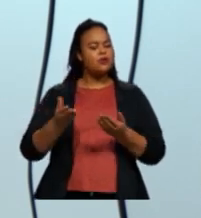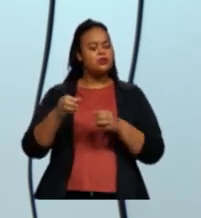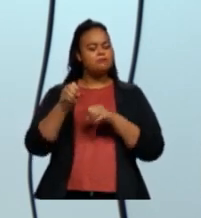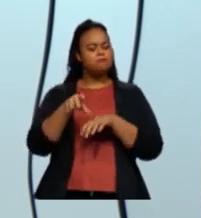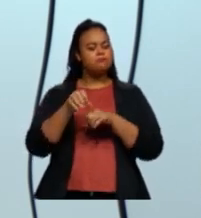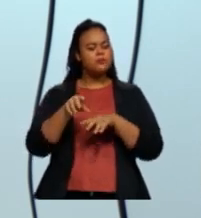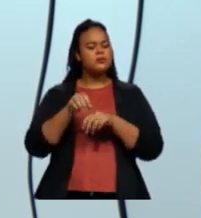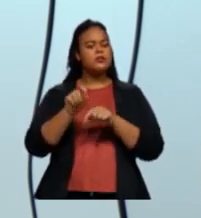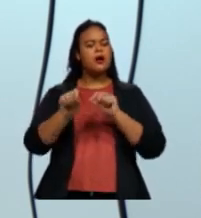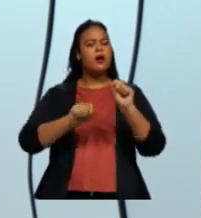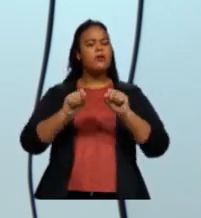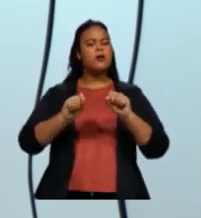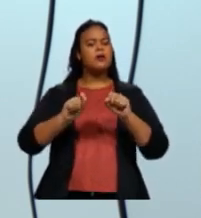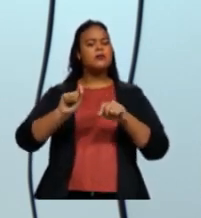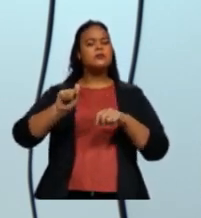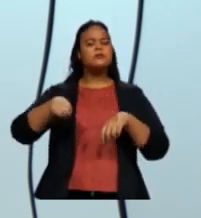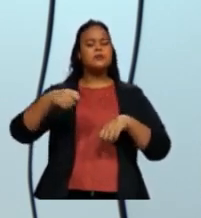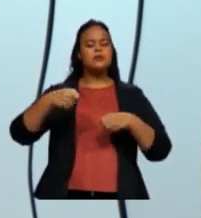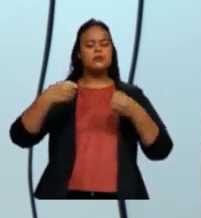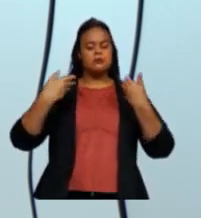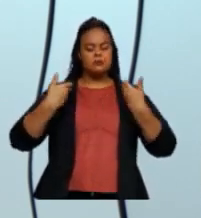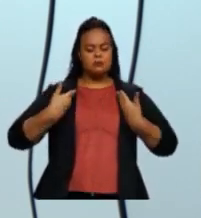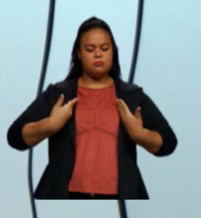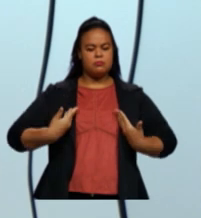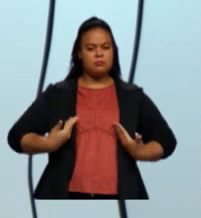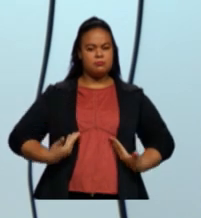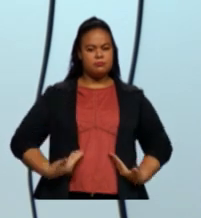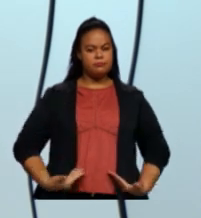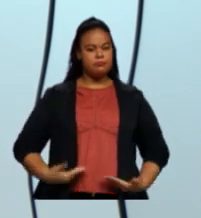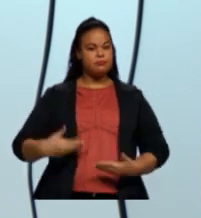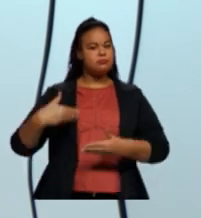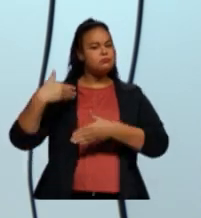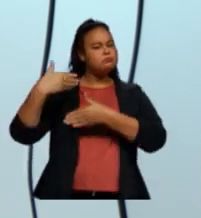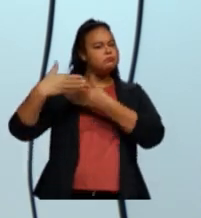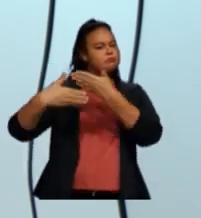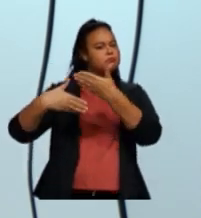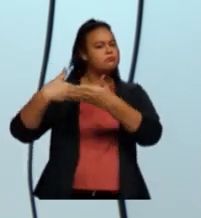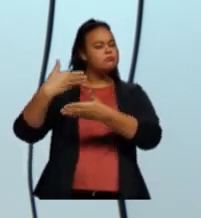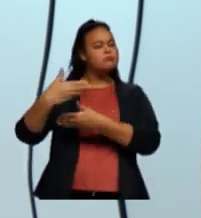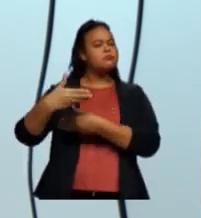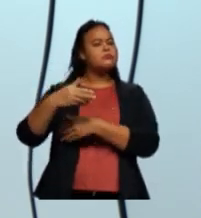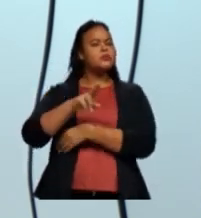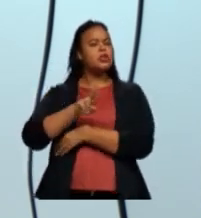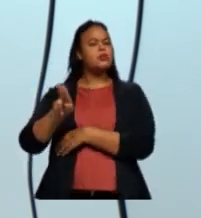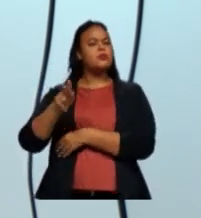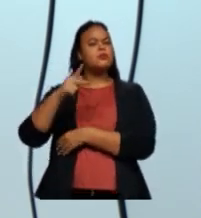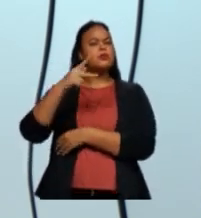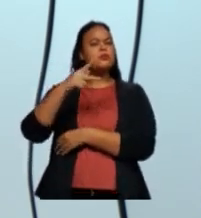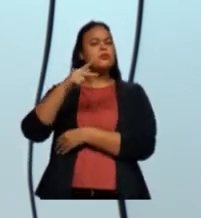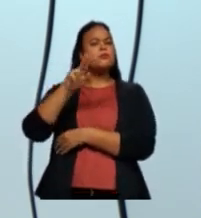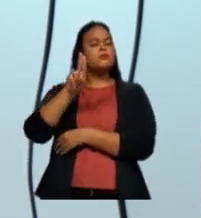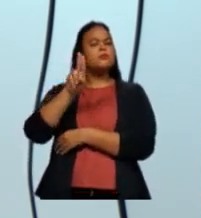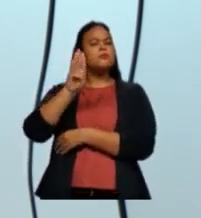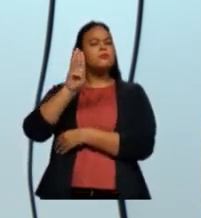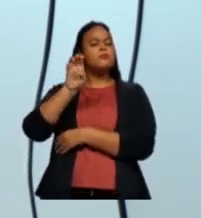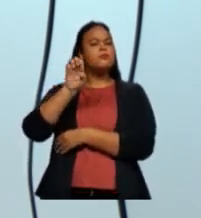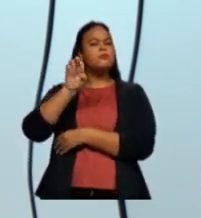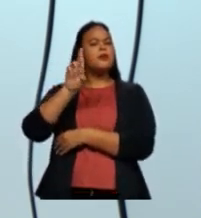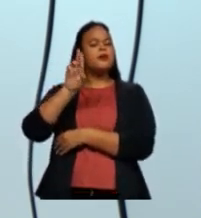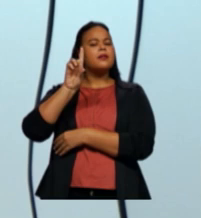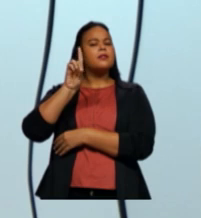sobre puberdade. Você já ouviu falar em puberdade? Conhece